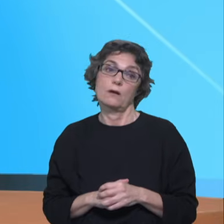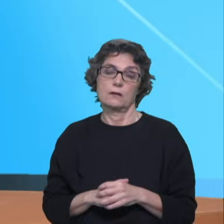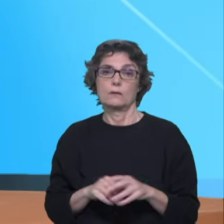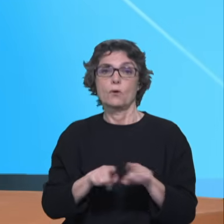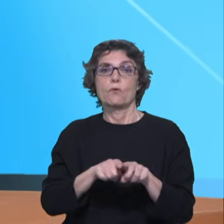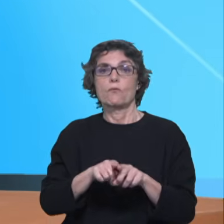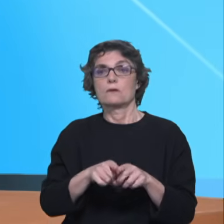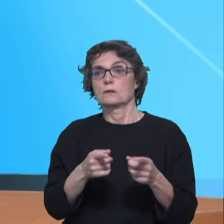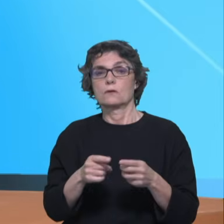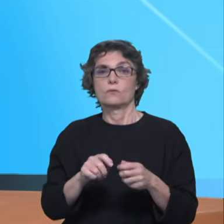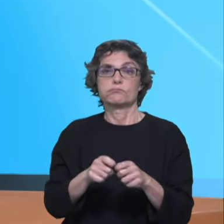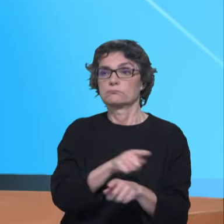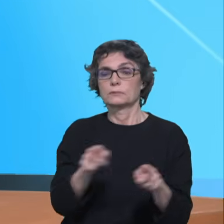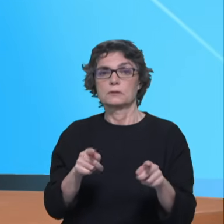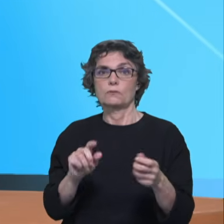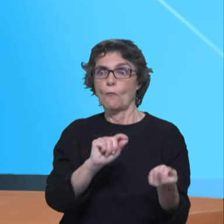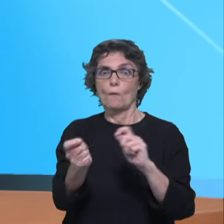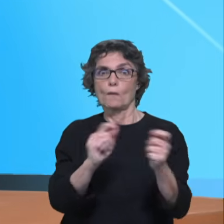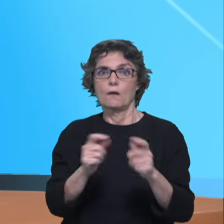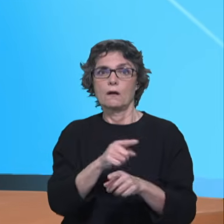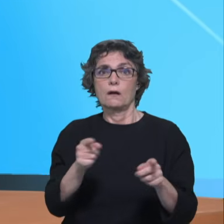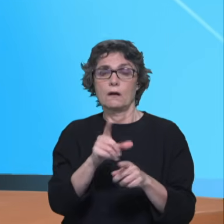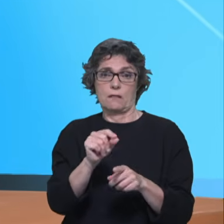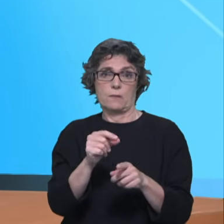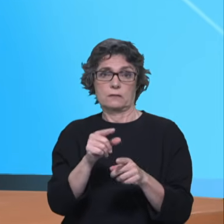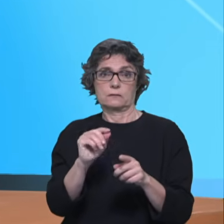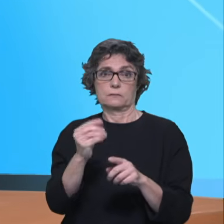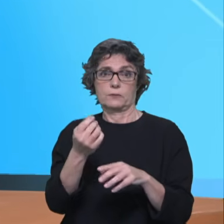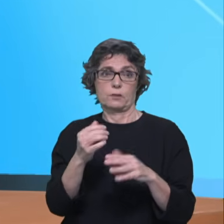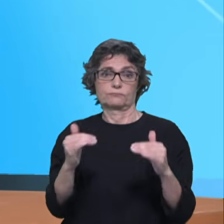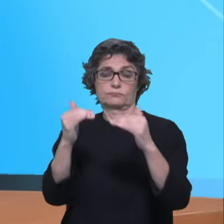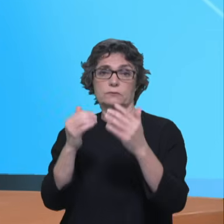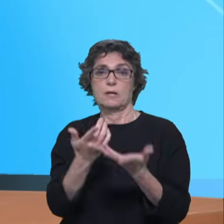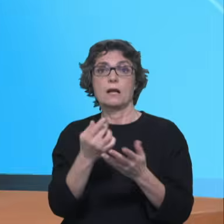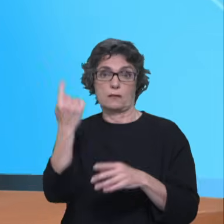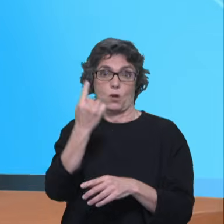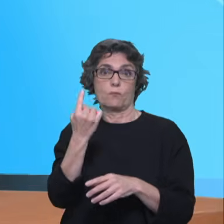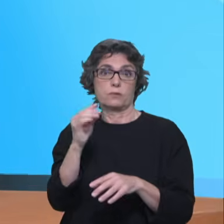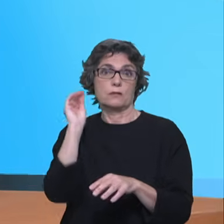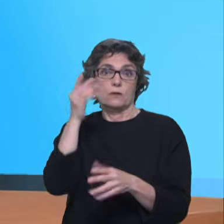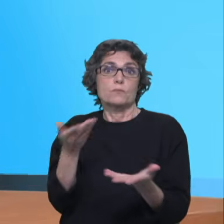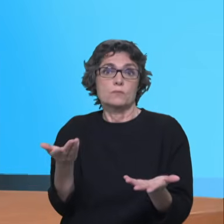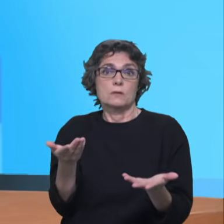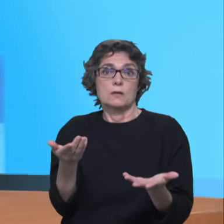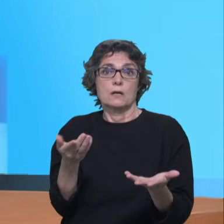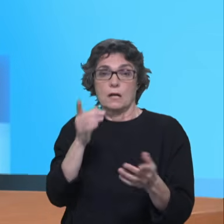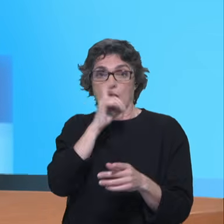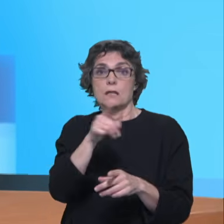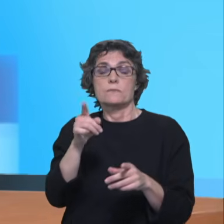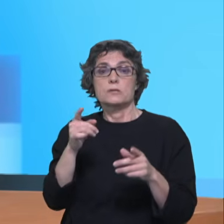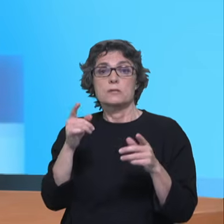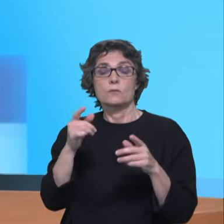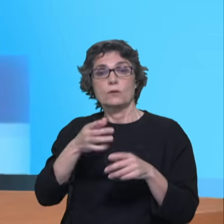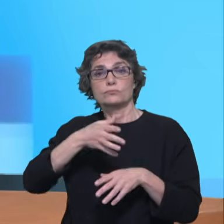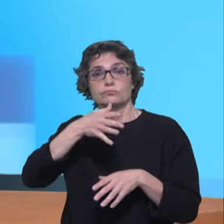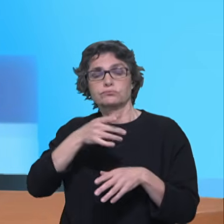vários eixos, até passando pelo Presidente da República. E já lá vamos também. Sim, mesmo em campanha foi falando